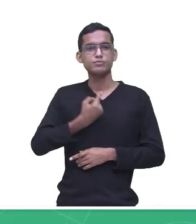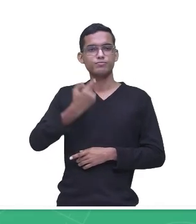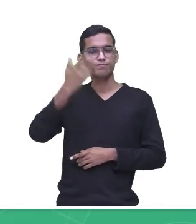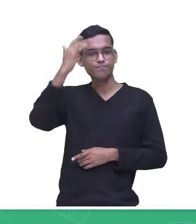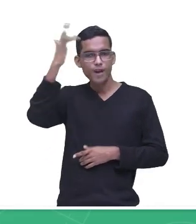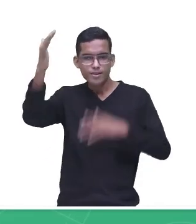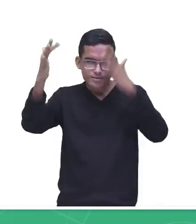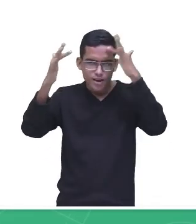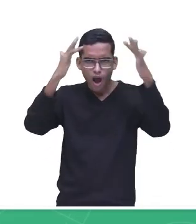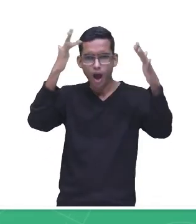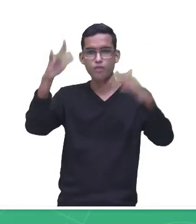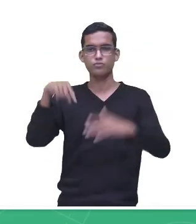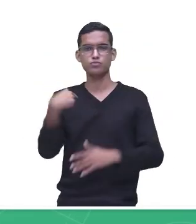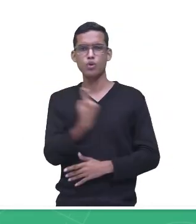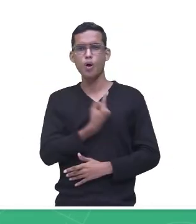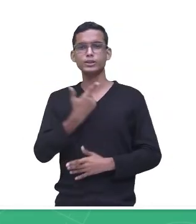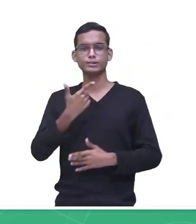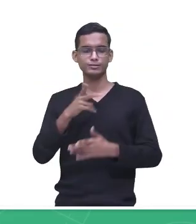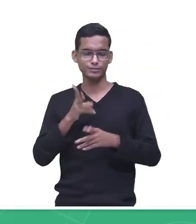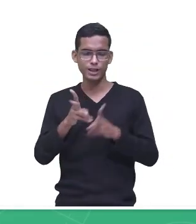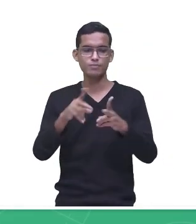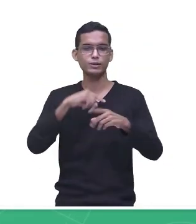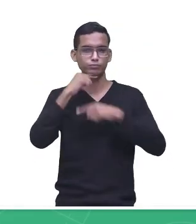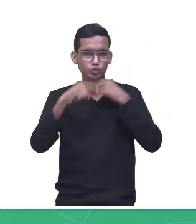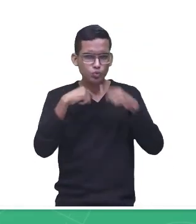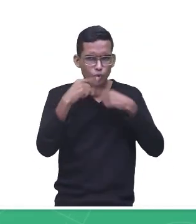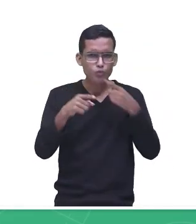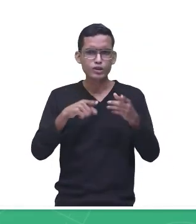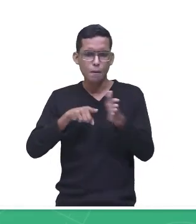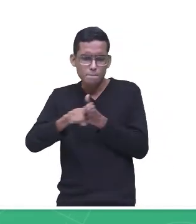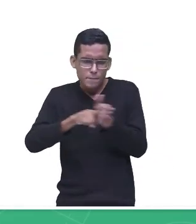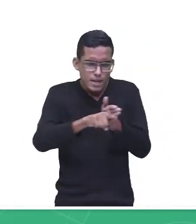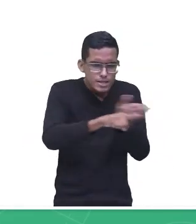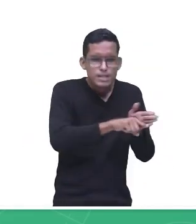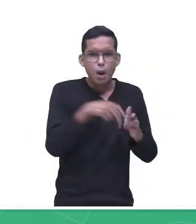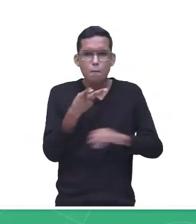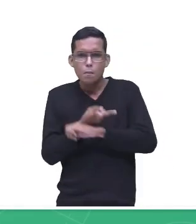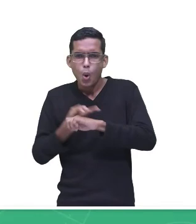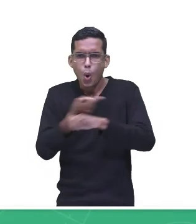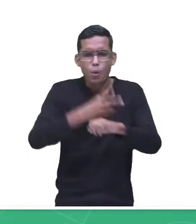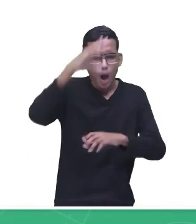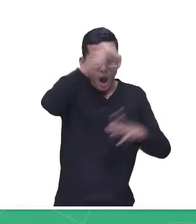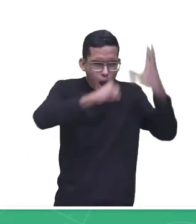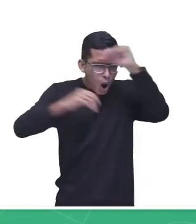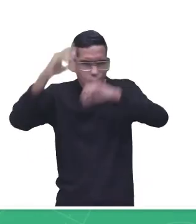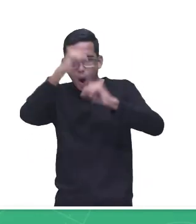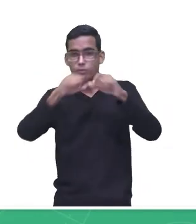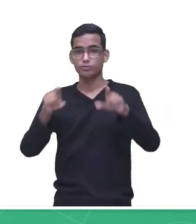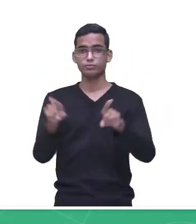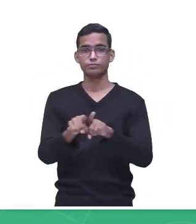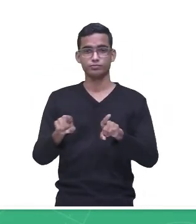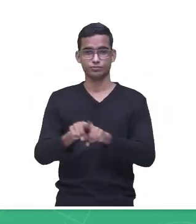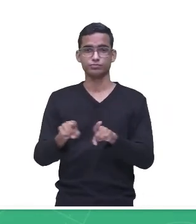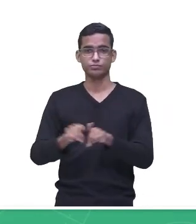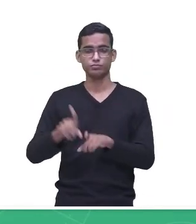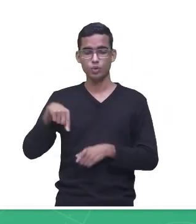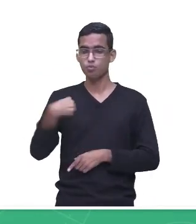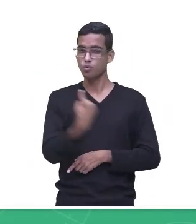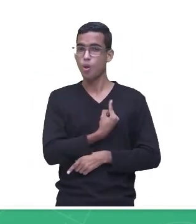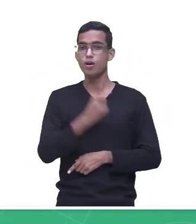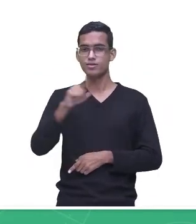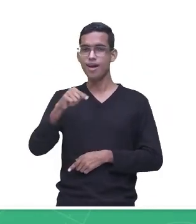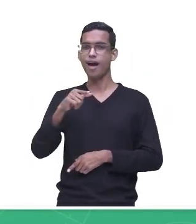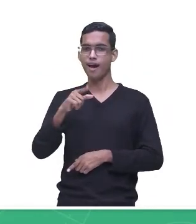questionamos, porque nós buscamos, né? Porque nós aprendemos, porque nós vamos atrás. Então, todos nós somos filósofos.